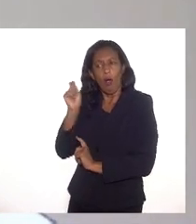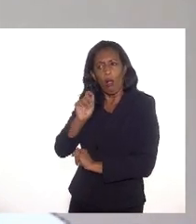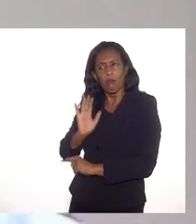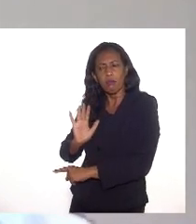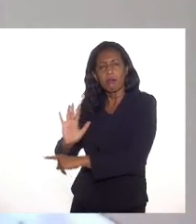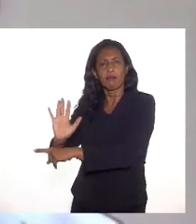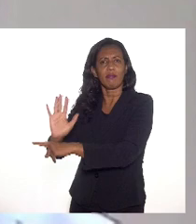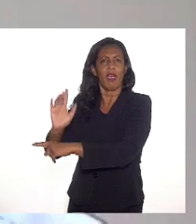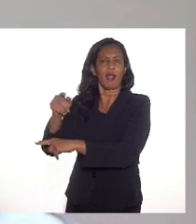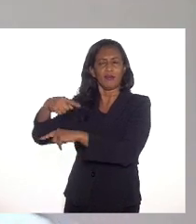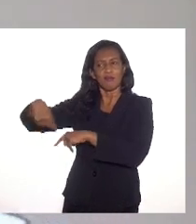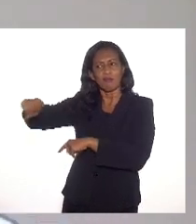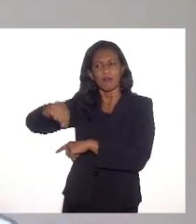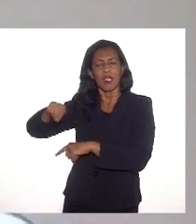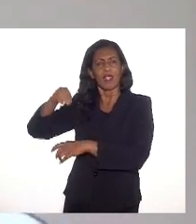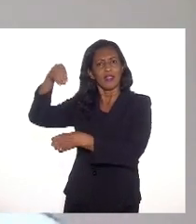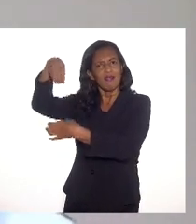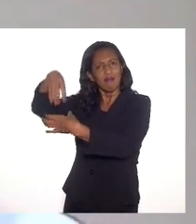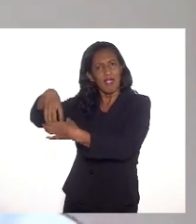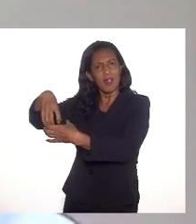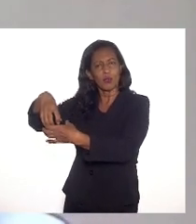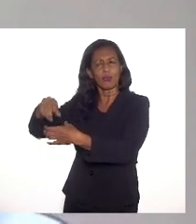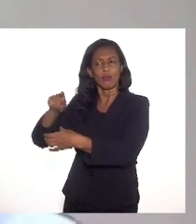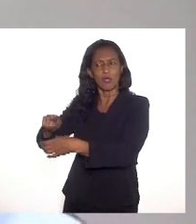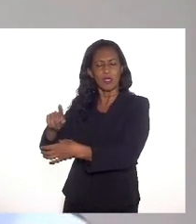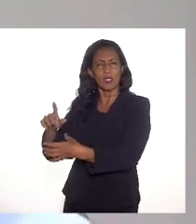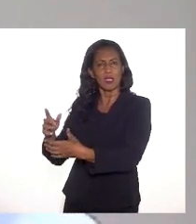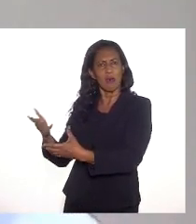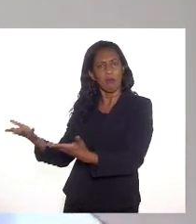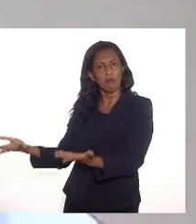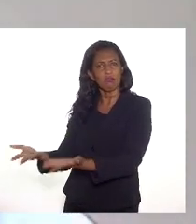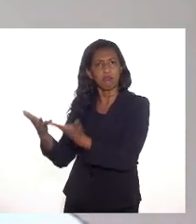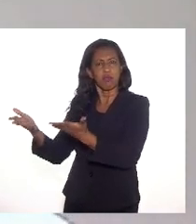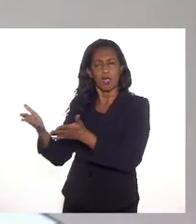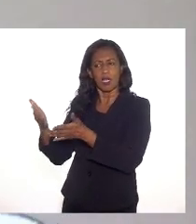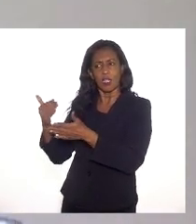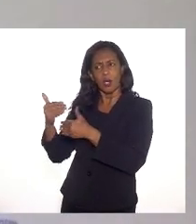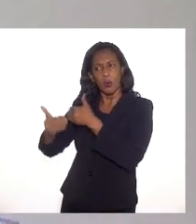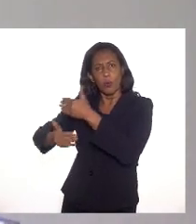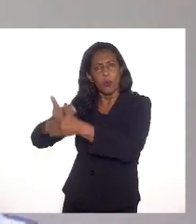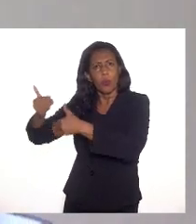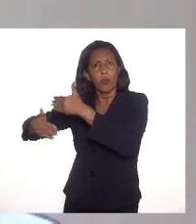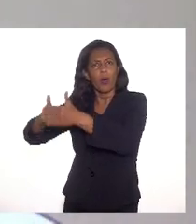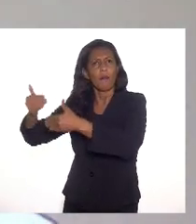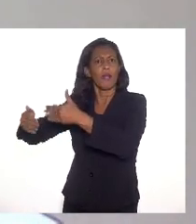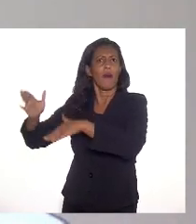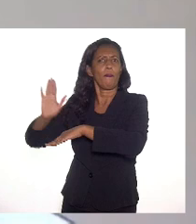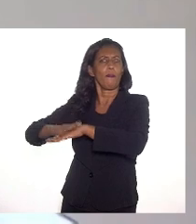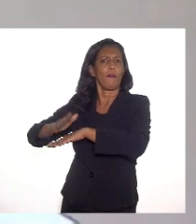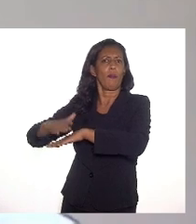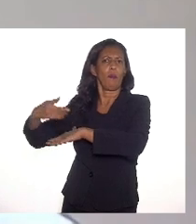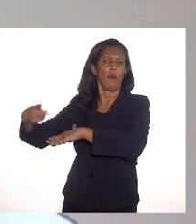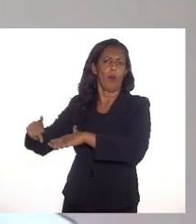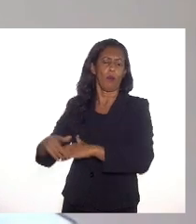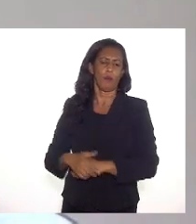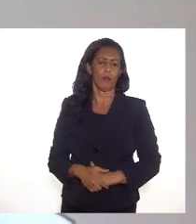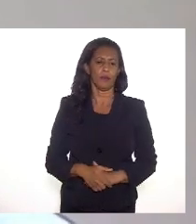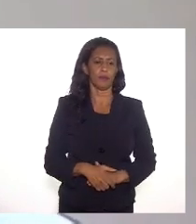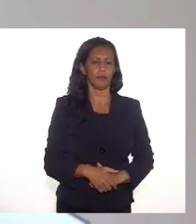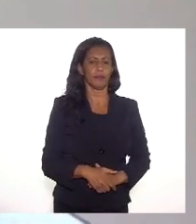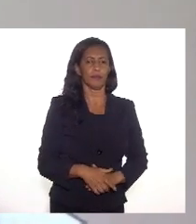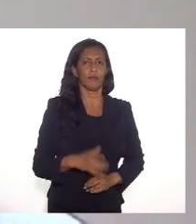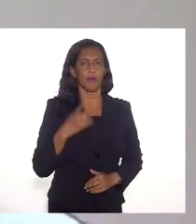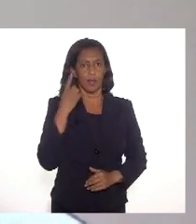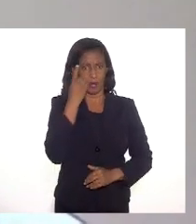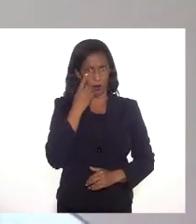empreendimentos nos territórios periféricos se consolidem e passem a caminhar por conta própria deputado Eliomar estava na audiência hoje